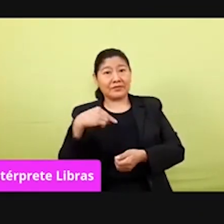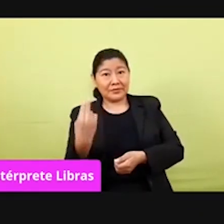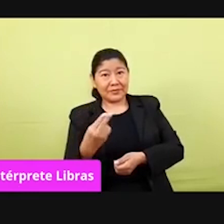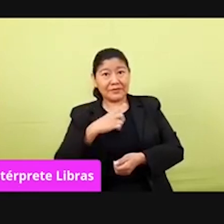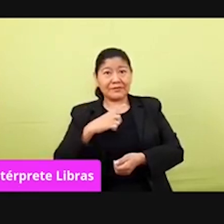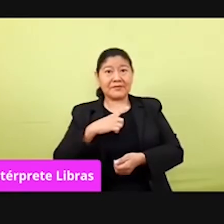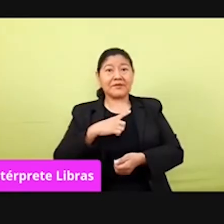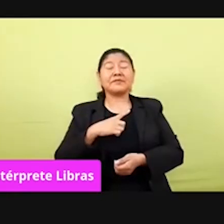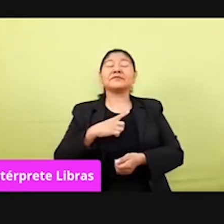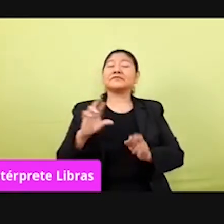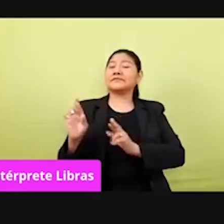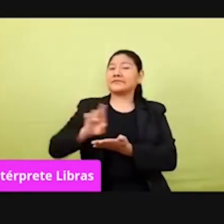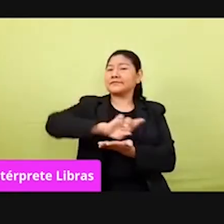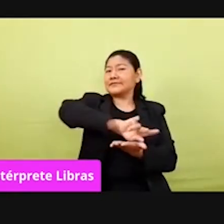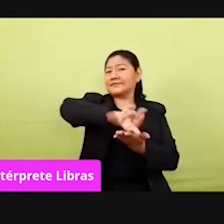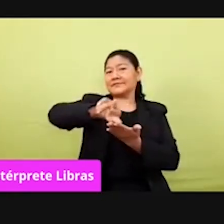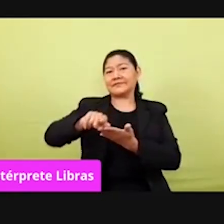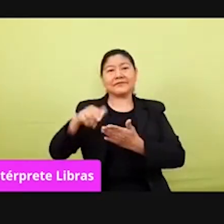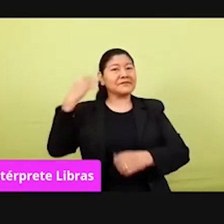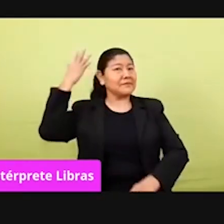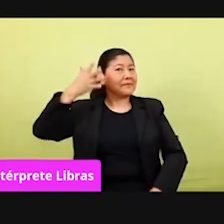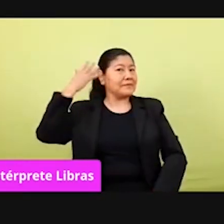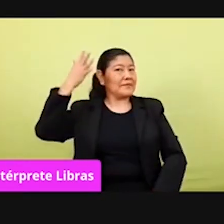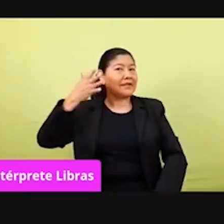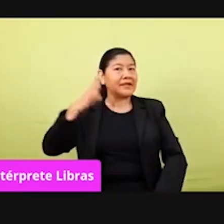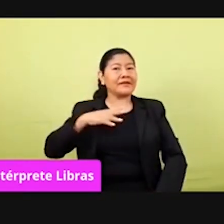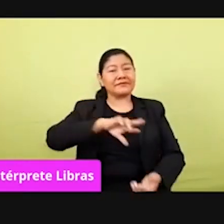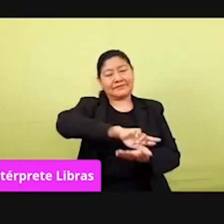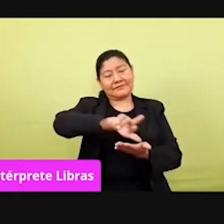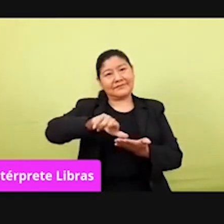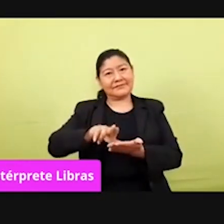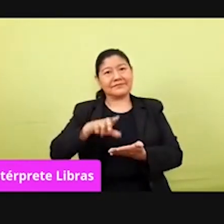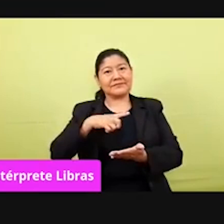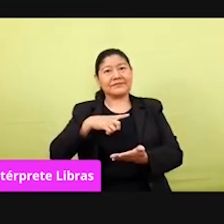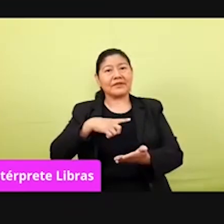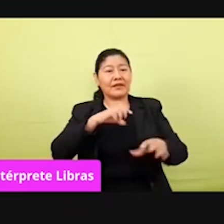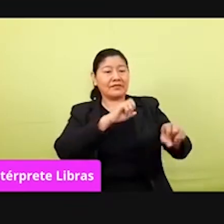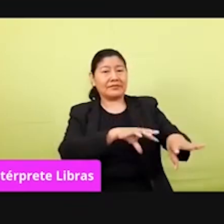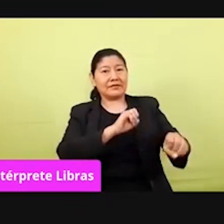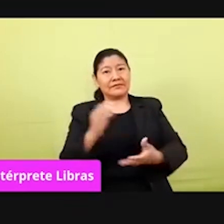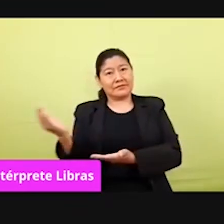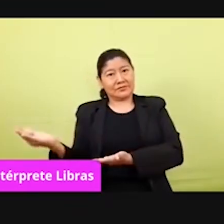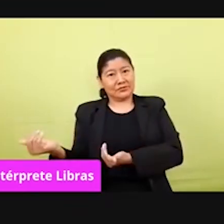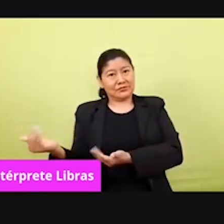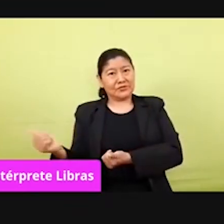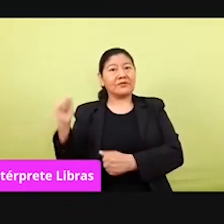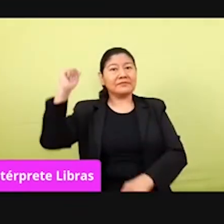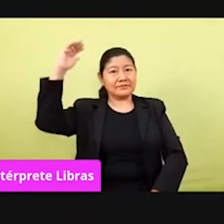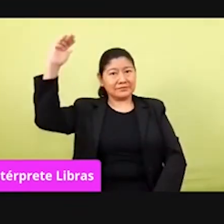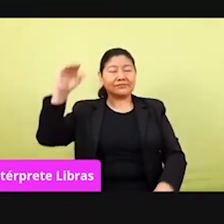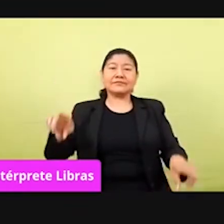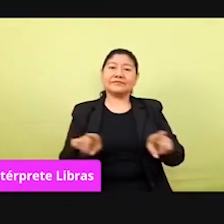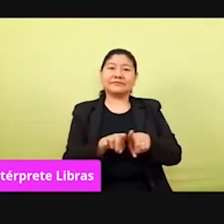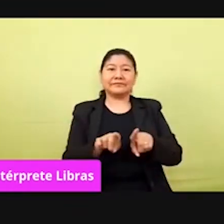estamos com interessantes palestras voltadas à diversidade, com a educação de jovens e adultos, com a especialista